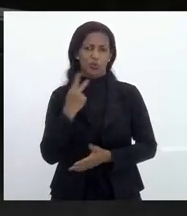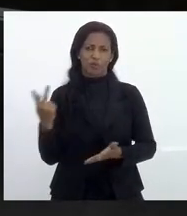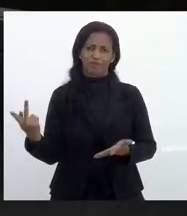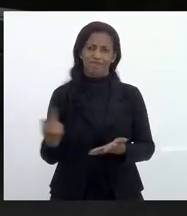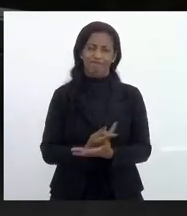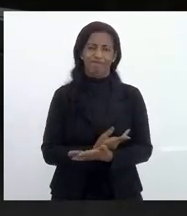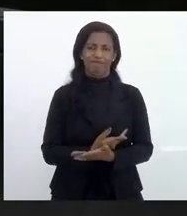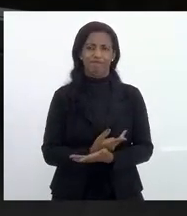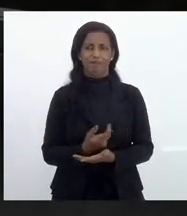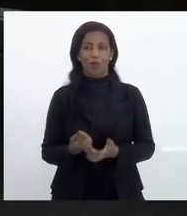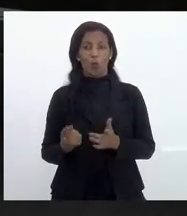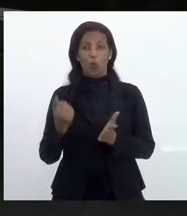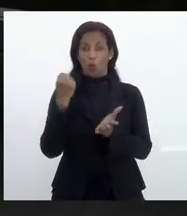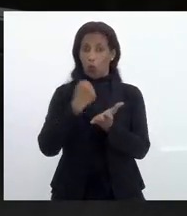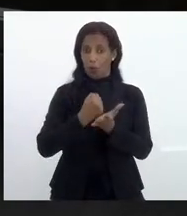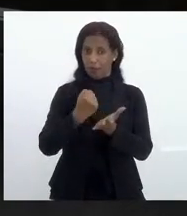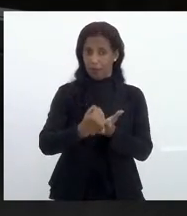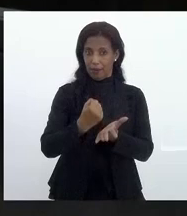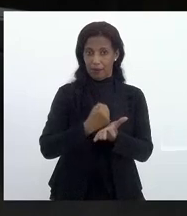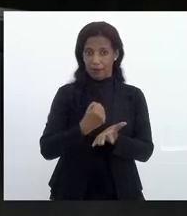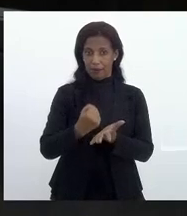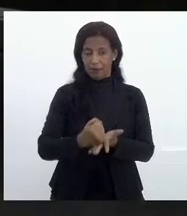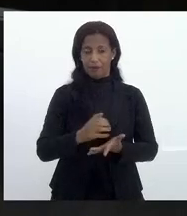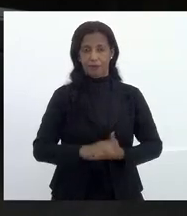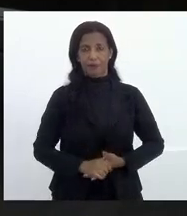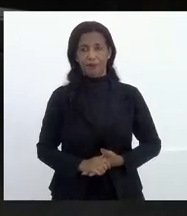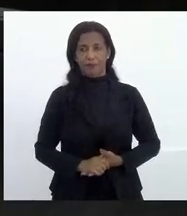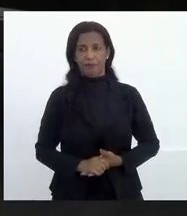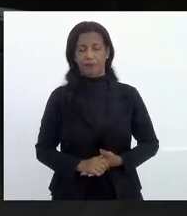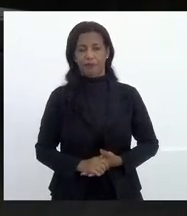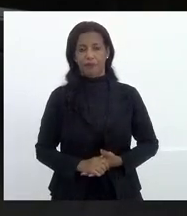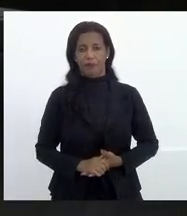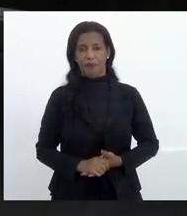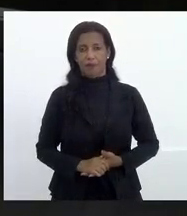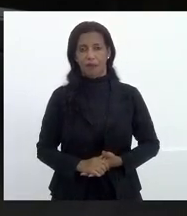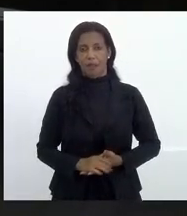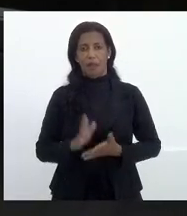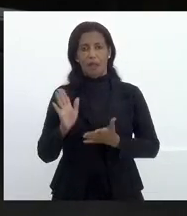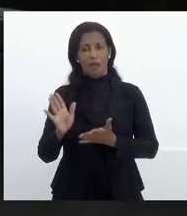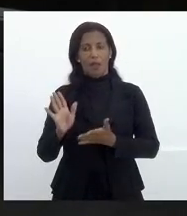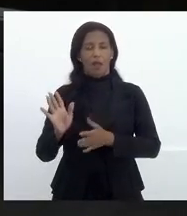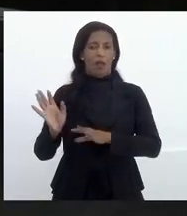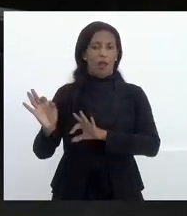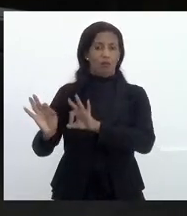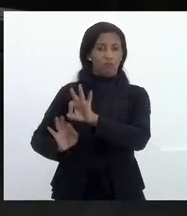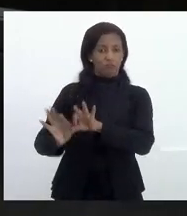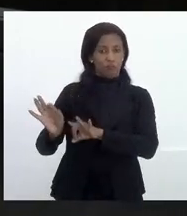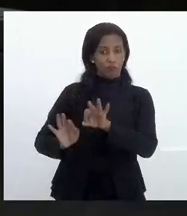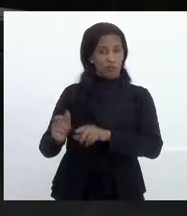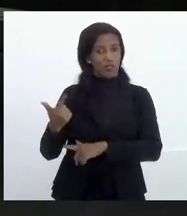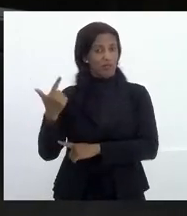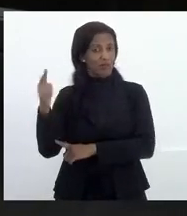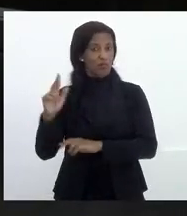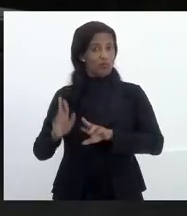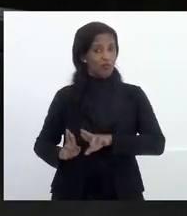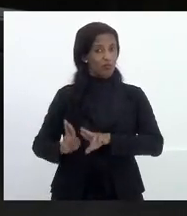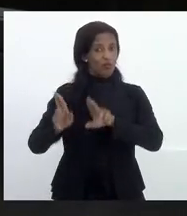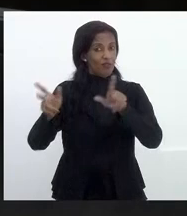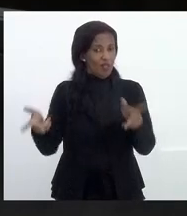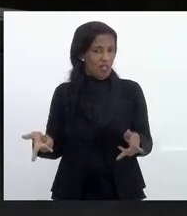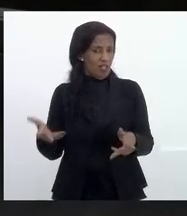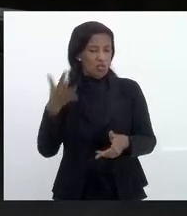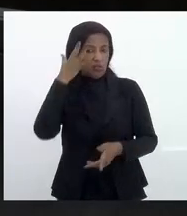ter sido feito o contrato a securitização poderia ter sido feita de uma outra formas